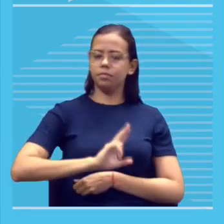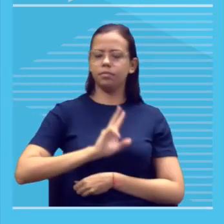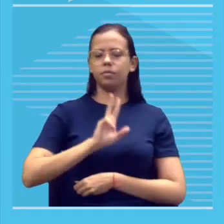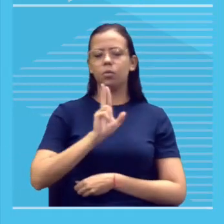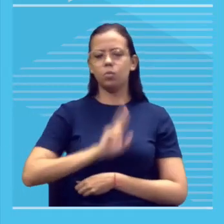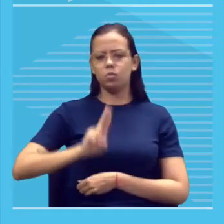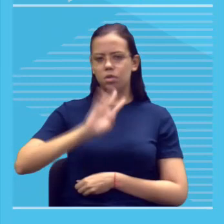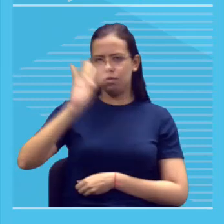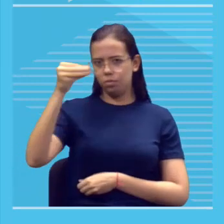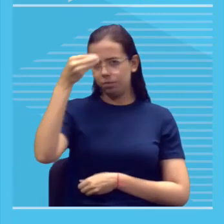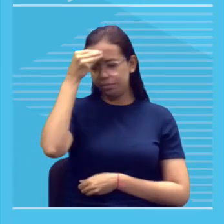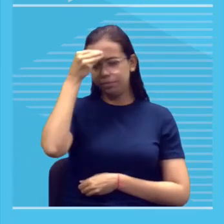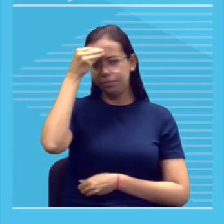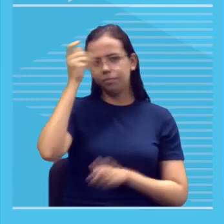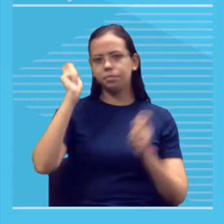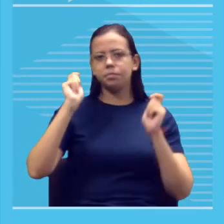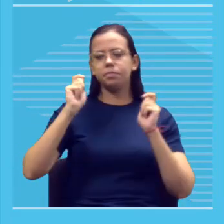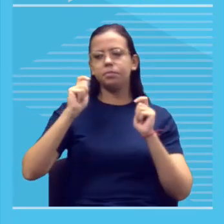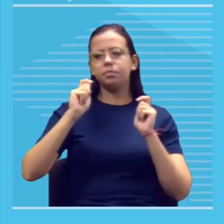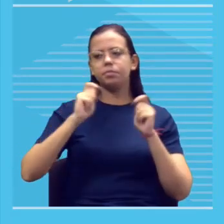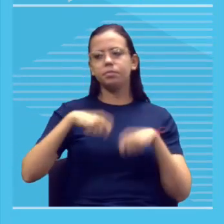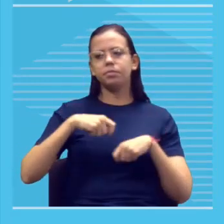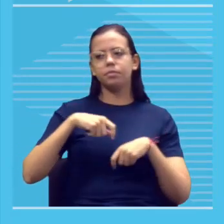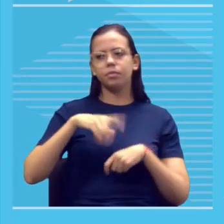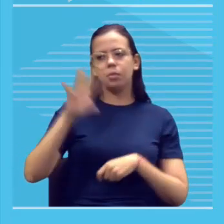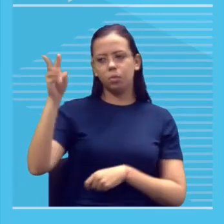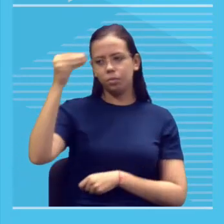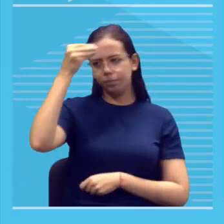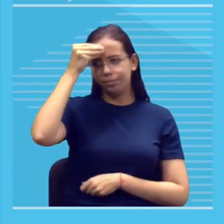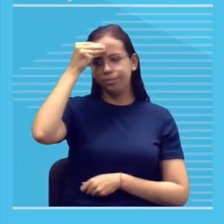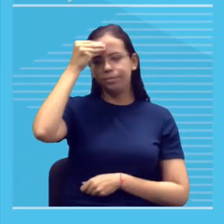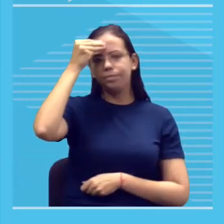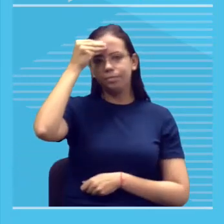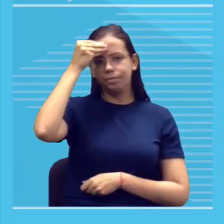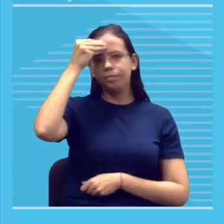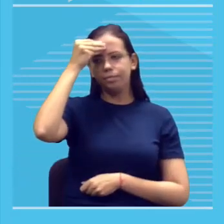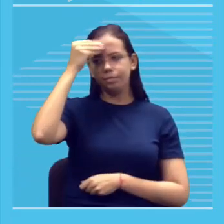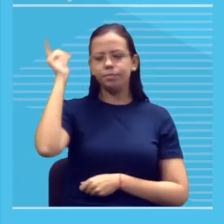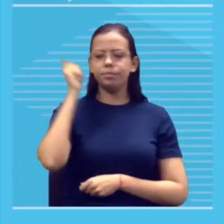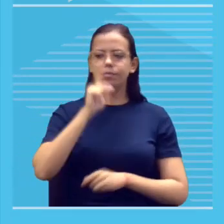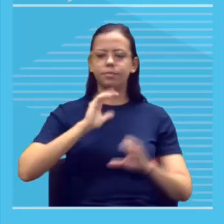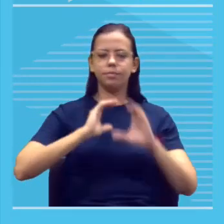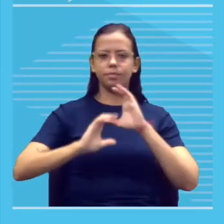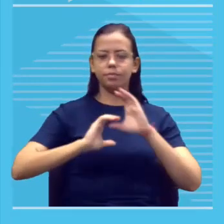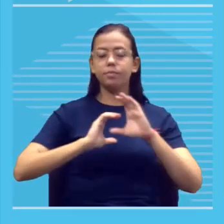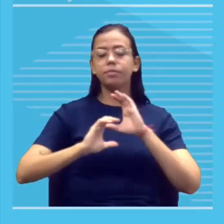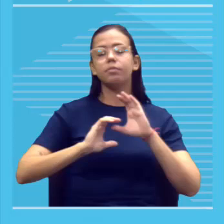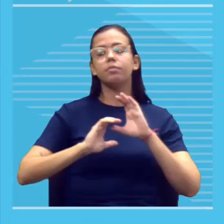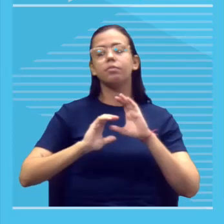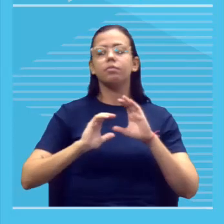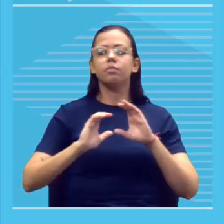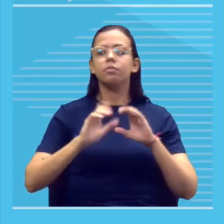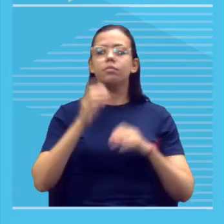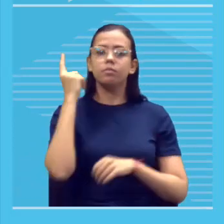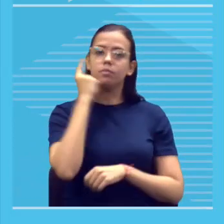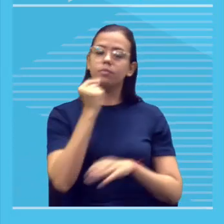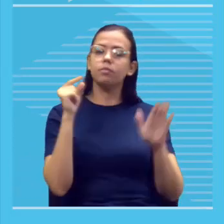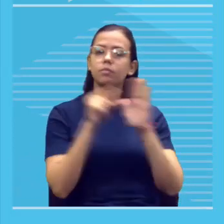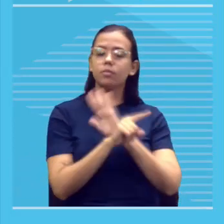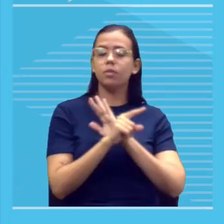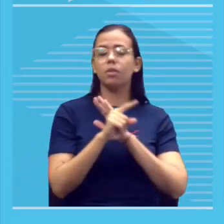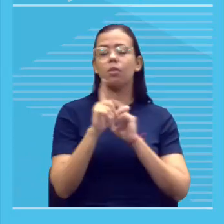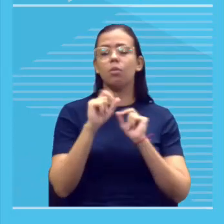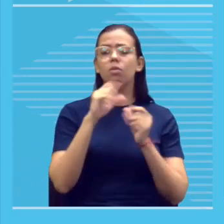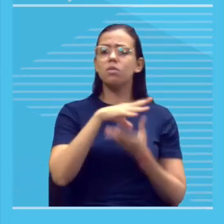do médium né que estava recebendo a comunicação Espírito O que é a